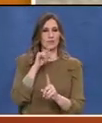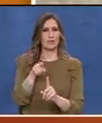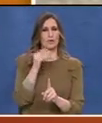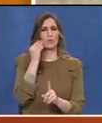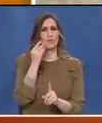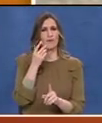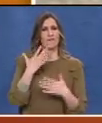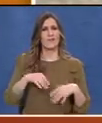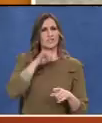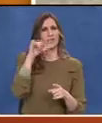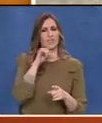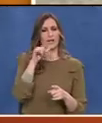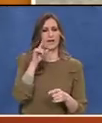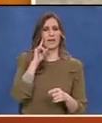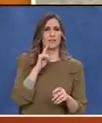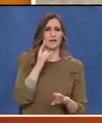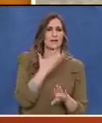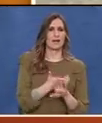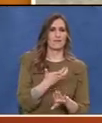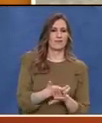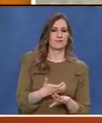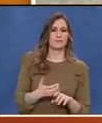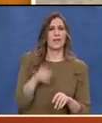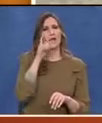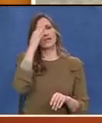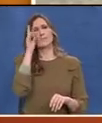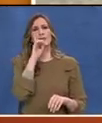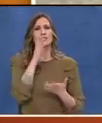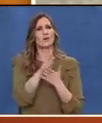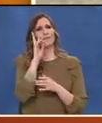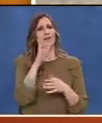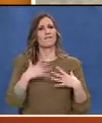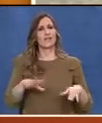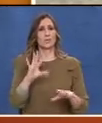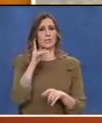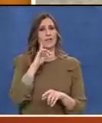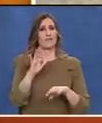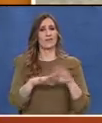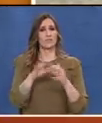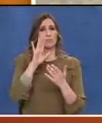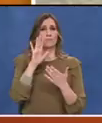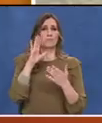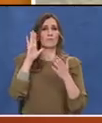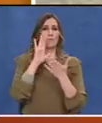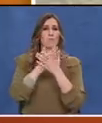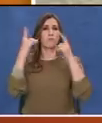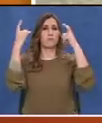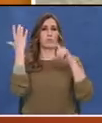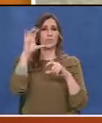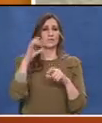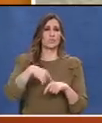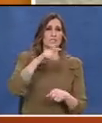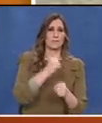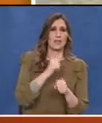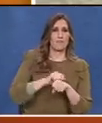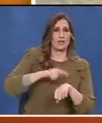não posso agora ela grava a fila dos titulares só vêm as férias mas quando ela fazia publicações a chefe da manhã já ir para o trabalho